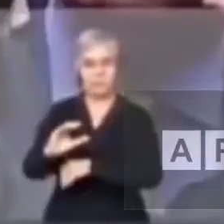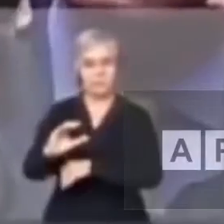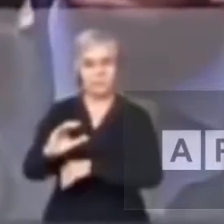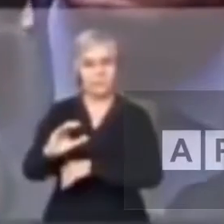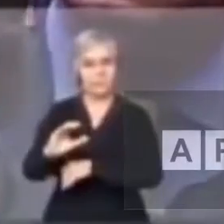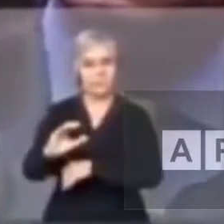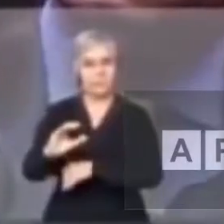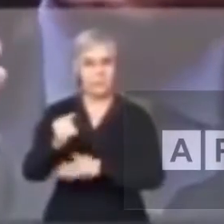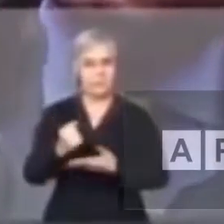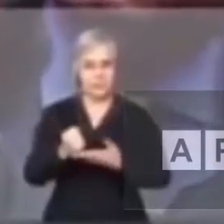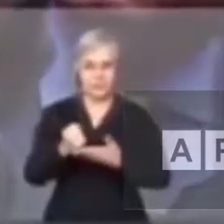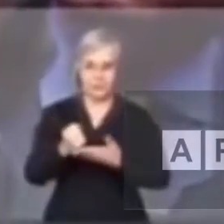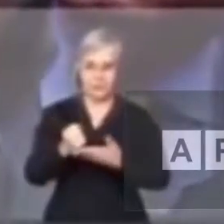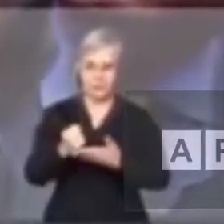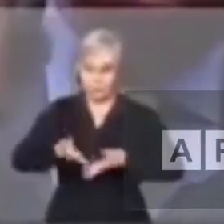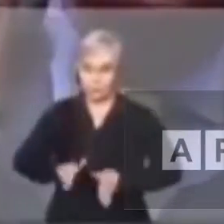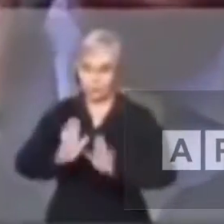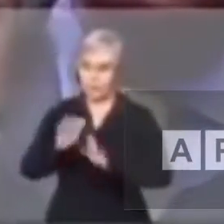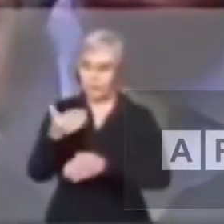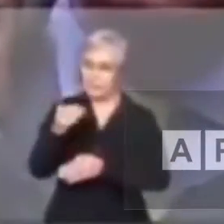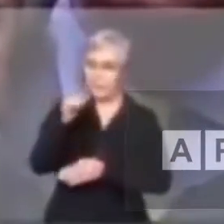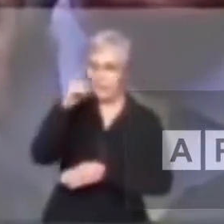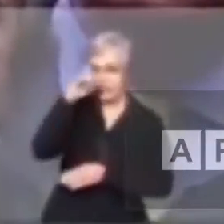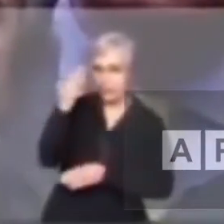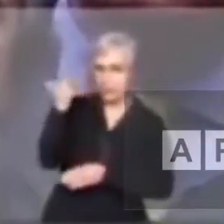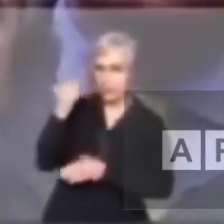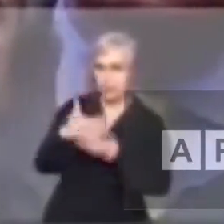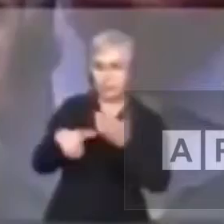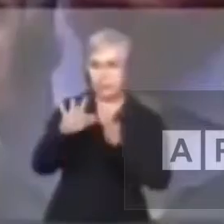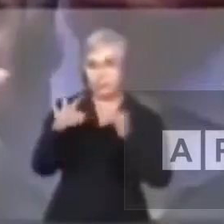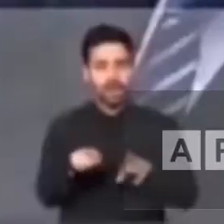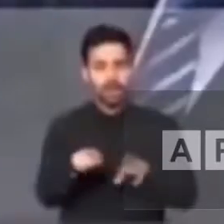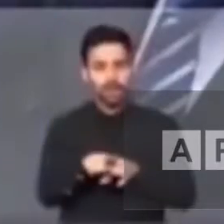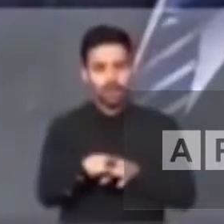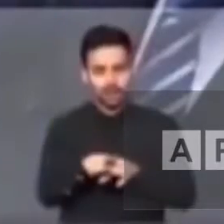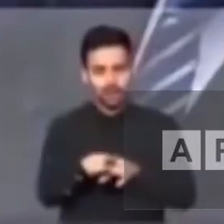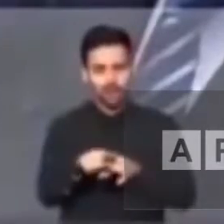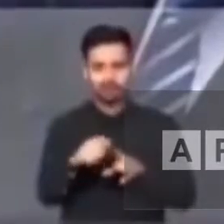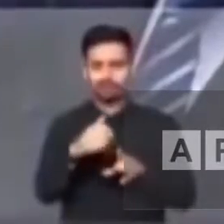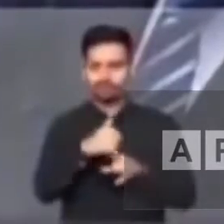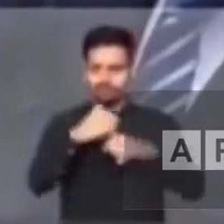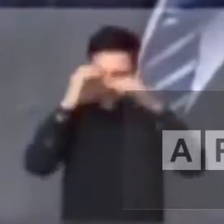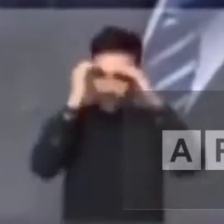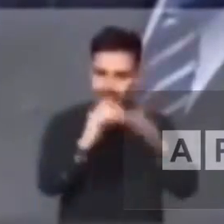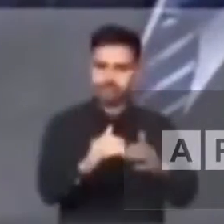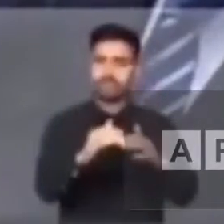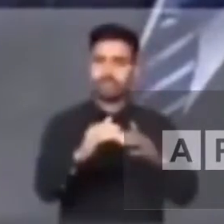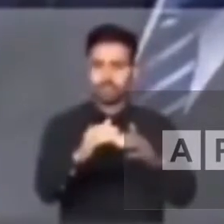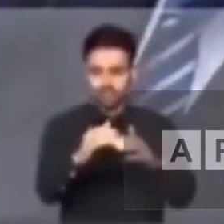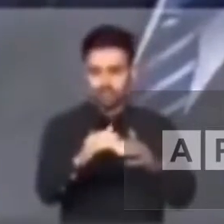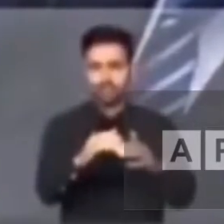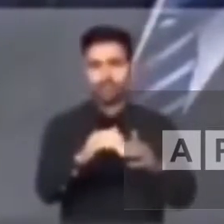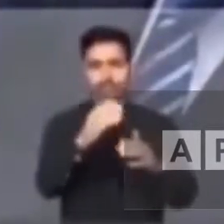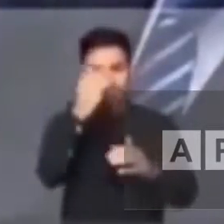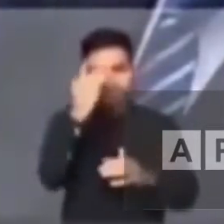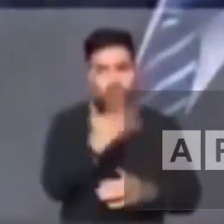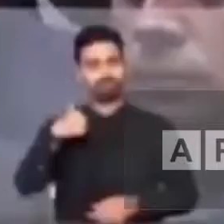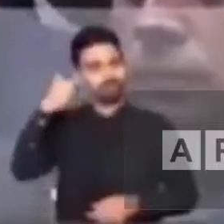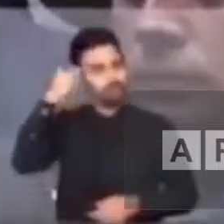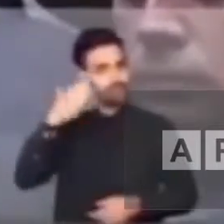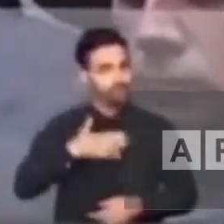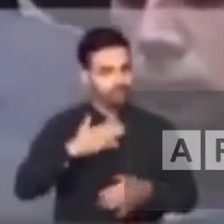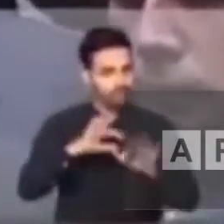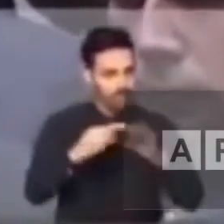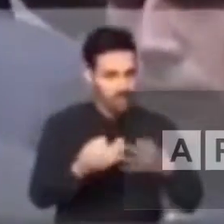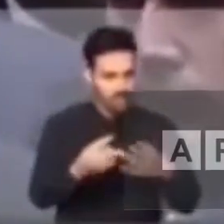Felipe, pelo meu neto Pedro, por todas as famílias de bem do Brasil. E respeito à nação evangélica, o meu voto é sim.